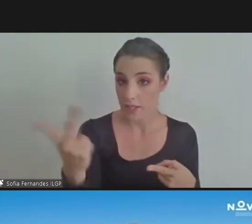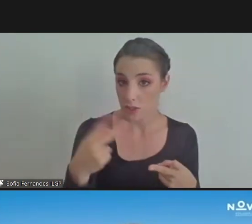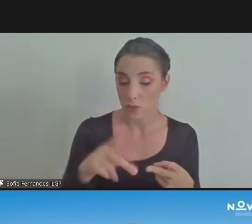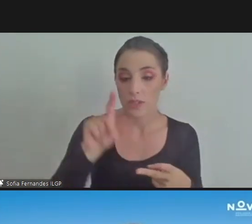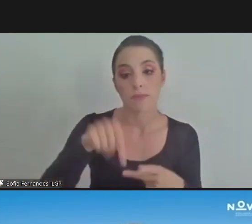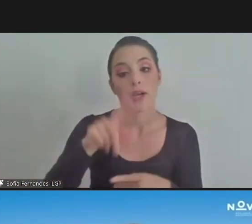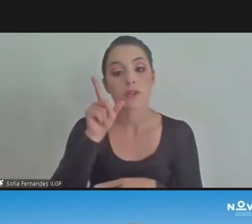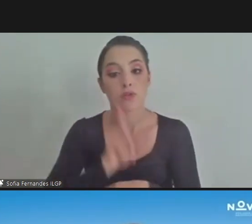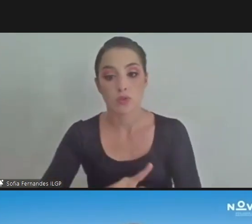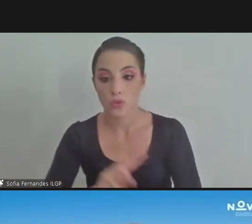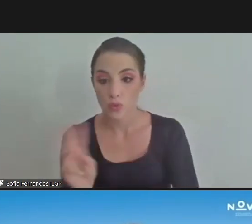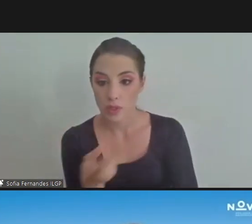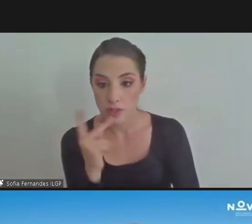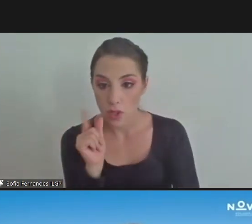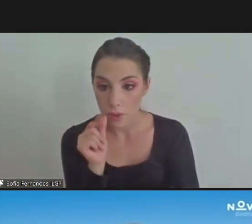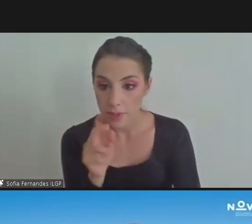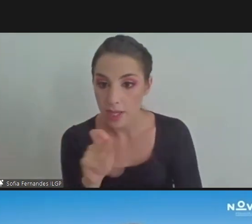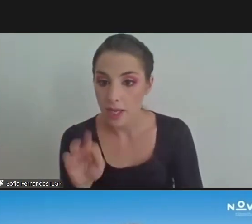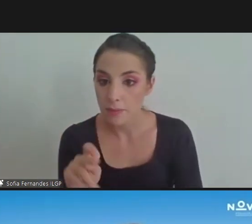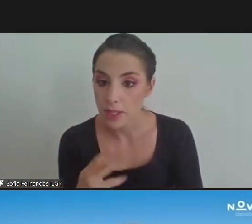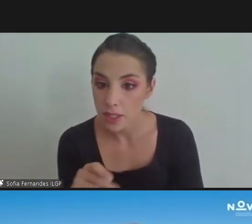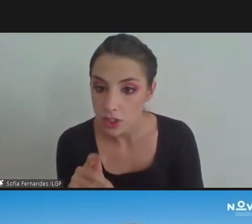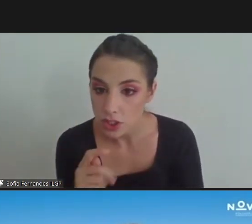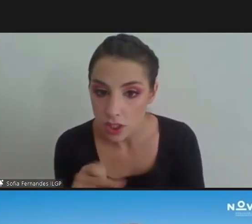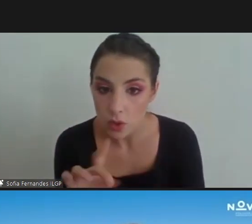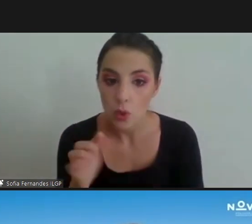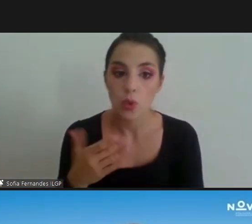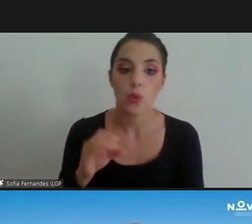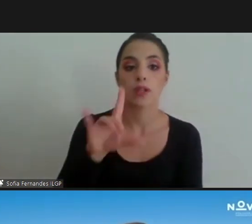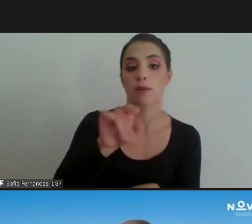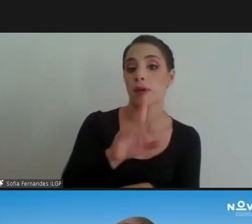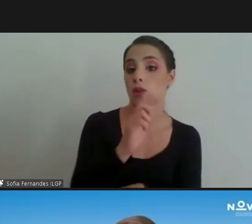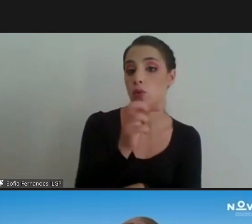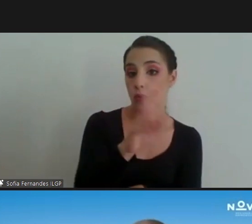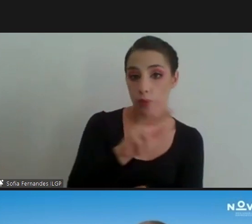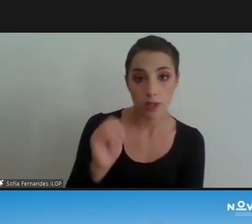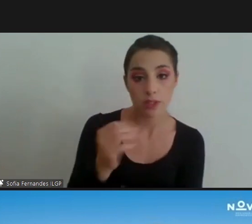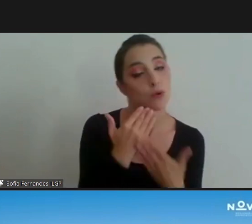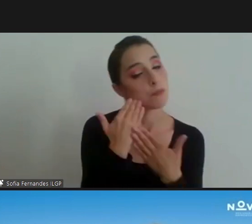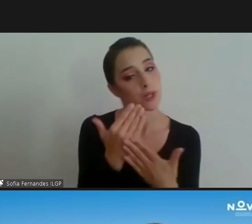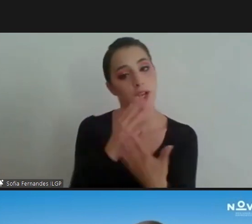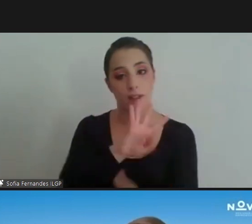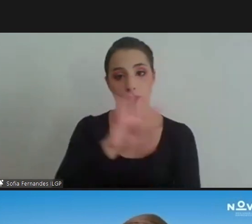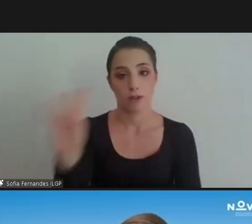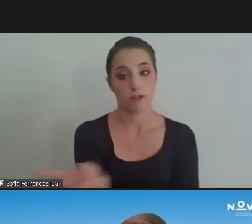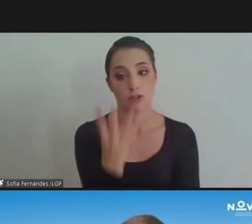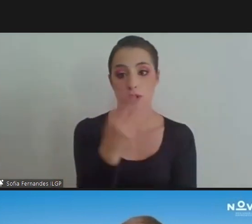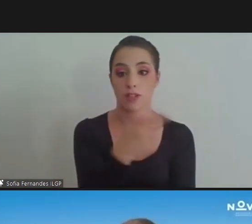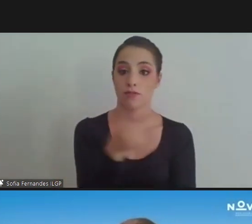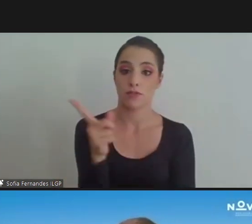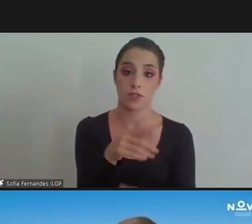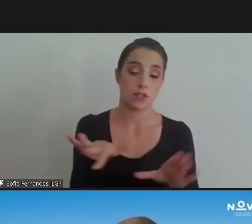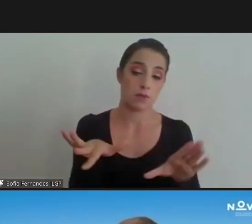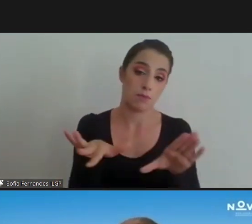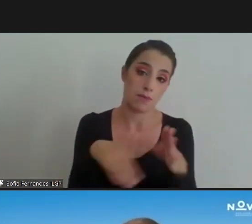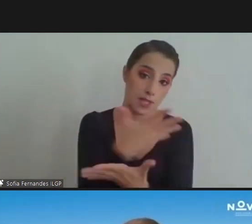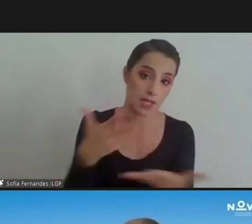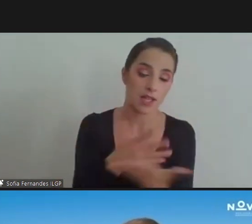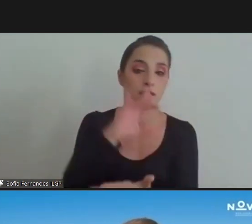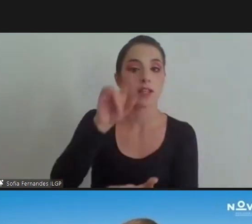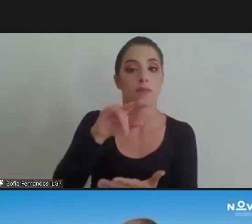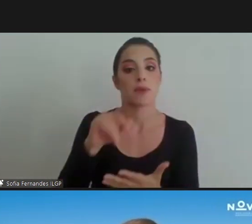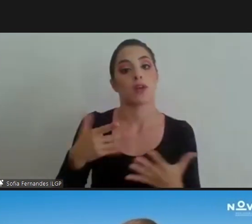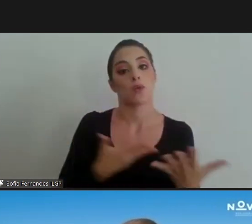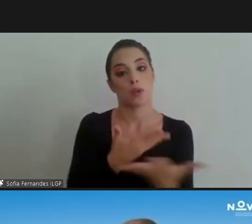2 oradores, Hermenegildo Mondelano e Luís Veiga Martins. Muito obrigada aos 4 pela partilha e colaboração.